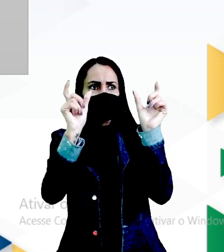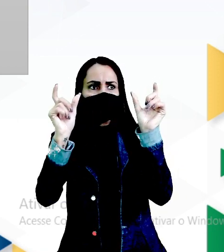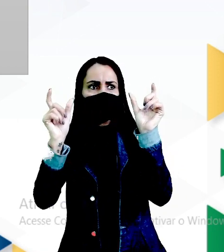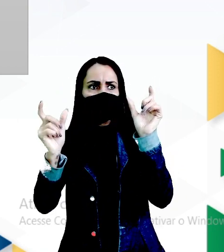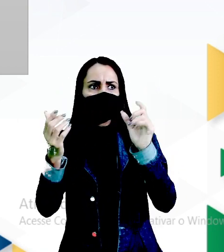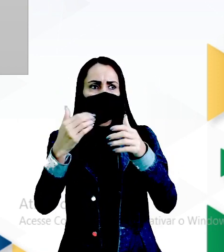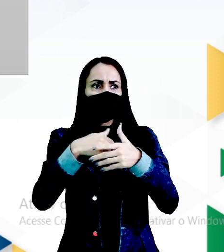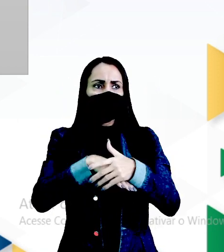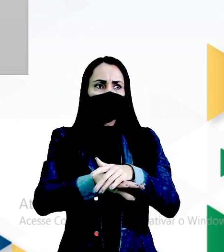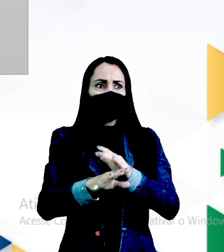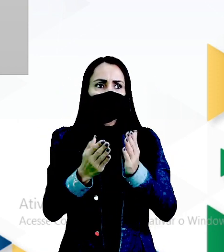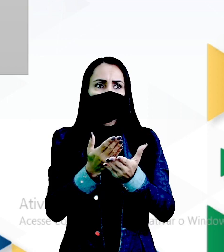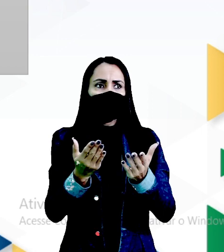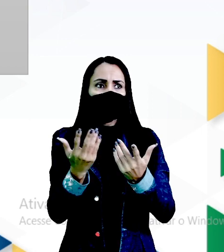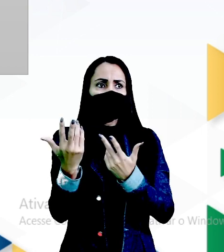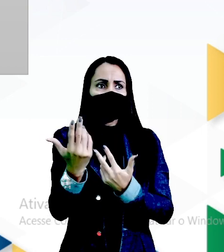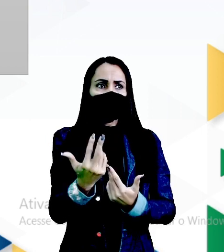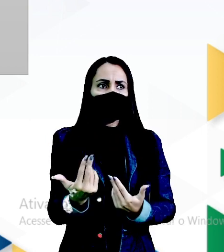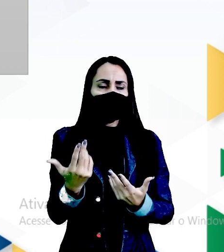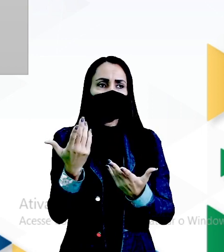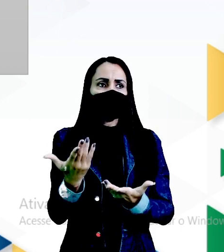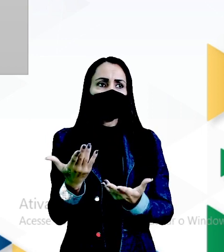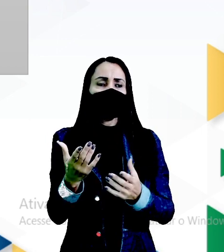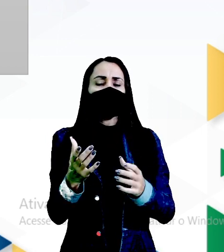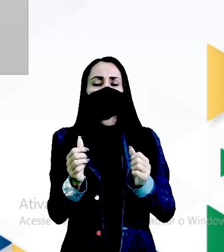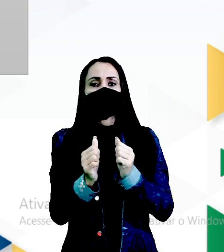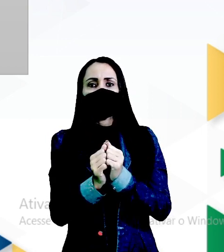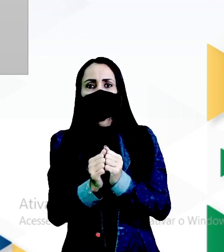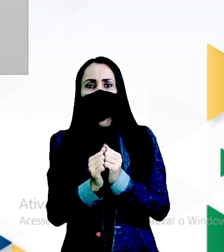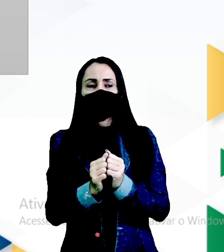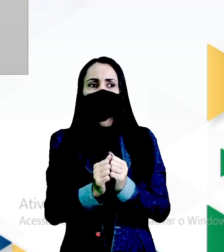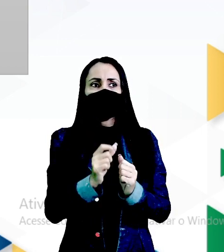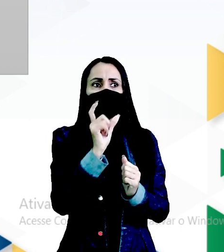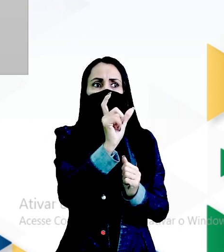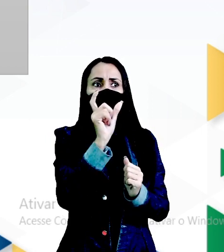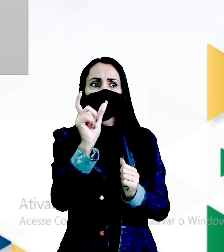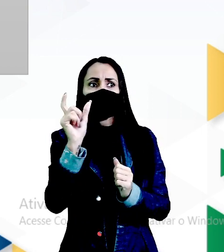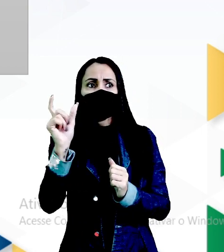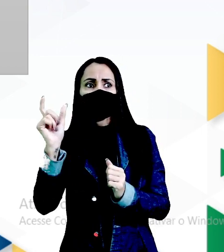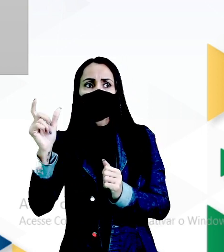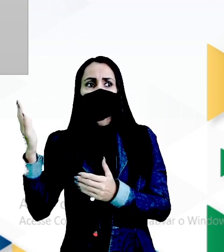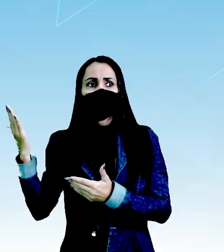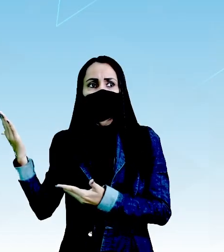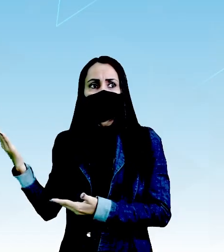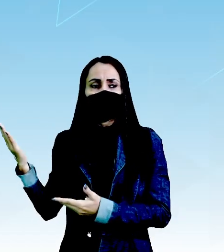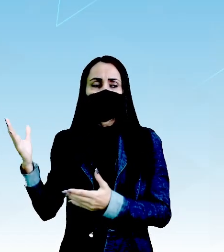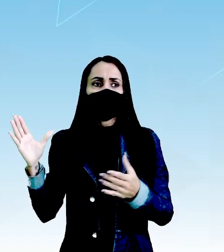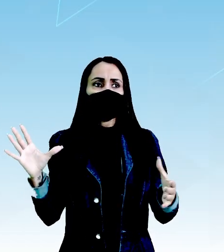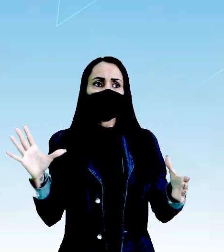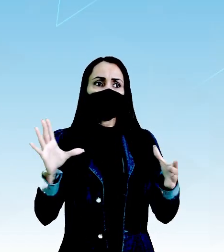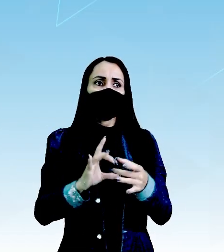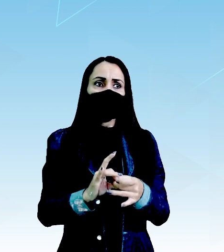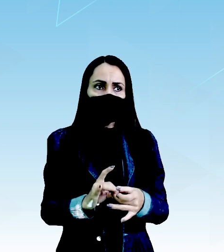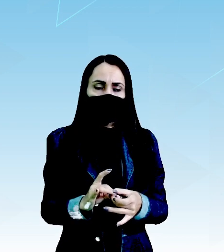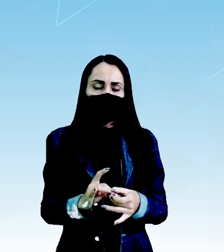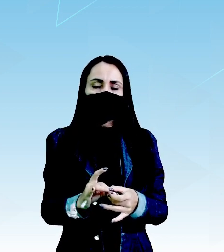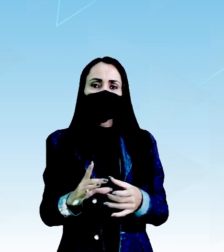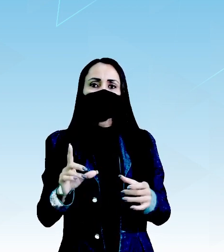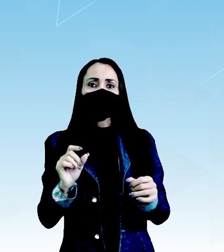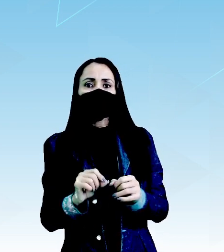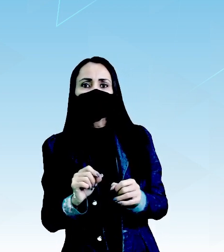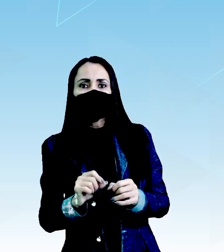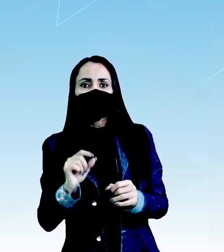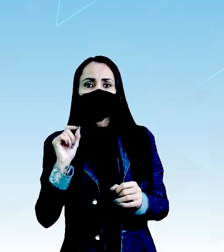implícito, ambiguidade. Juntamente, essas palavras, a sua junção, vão fazer o quê?